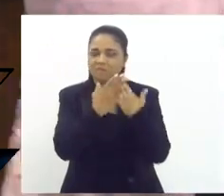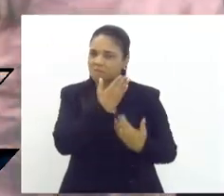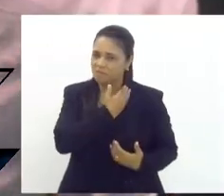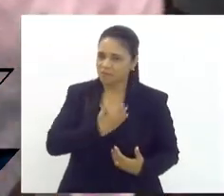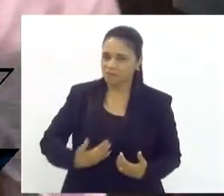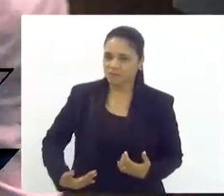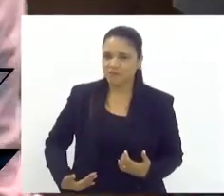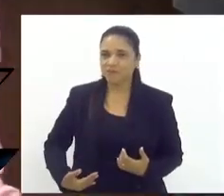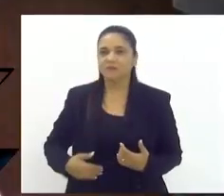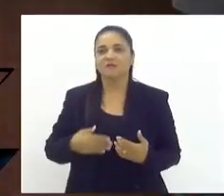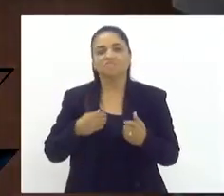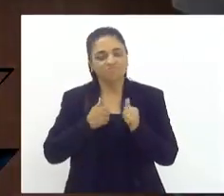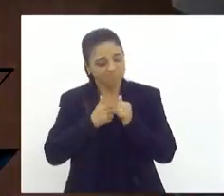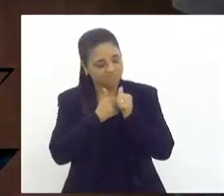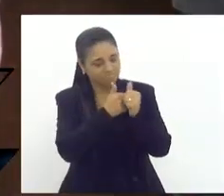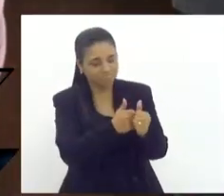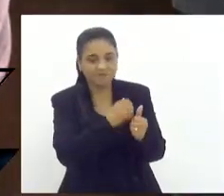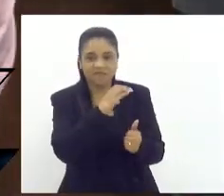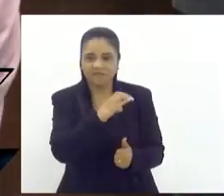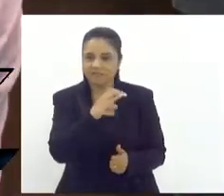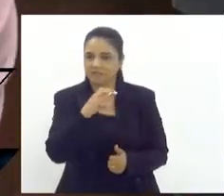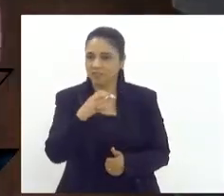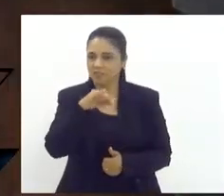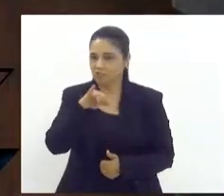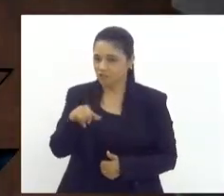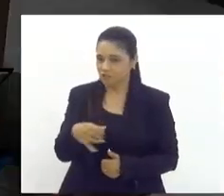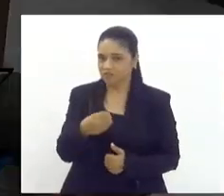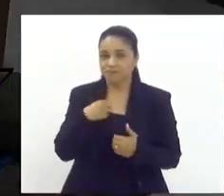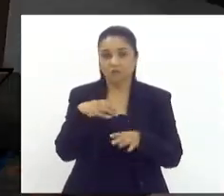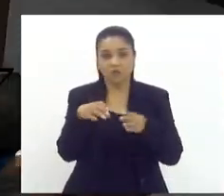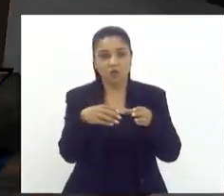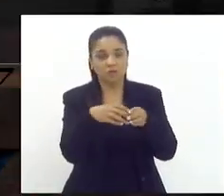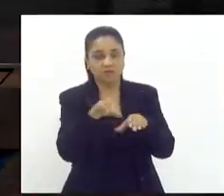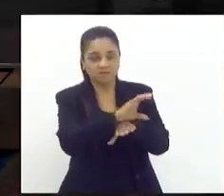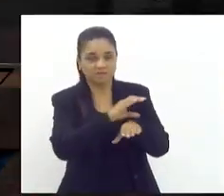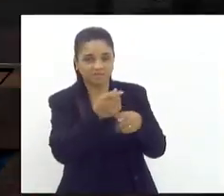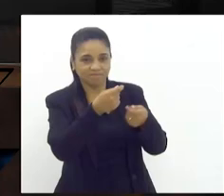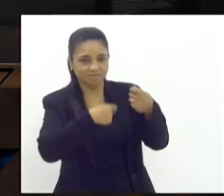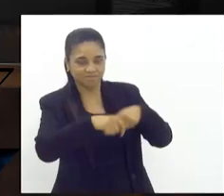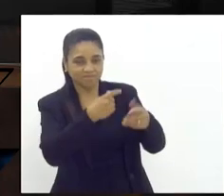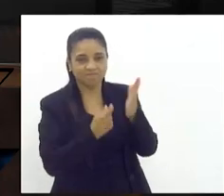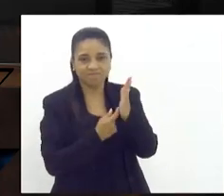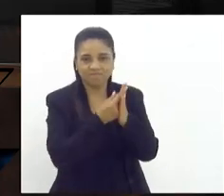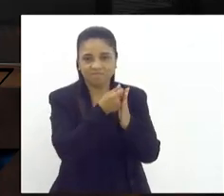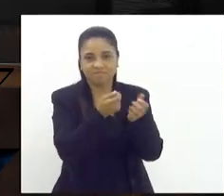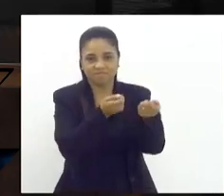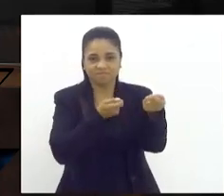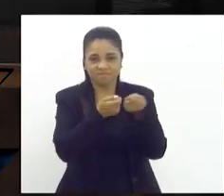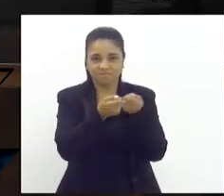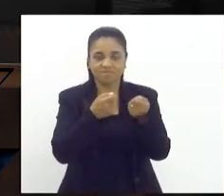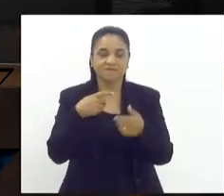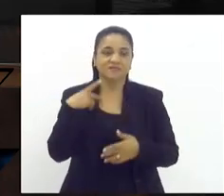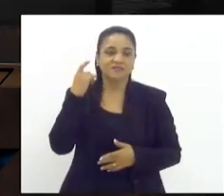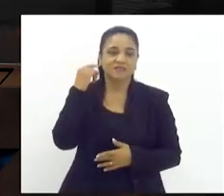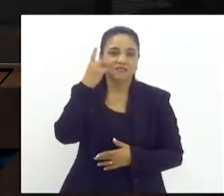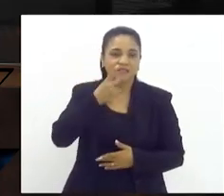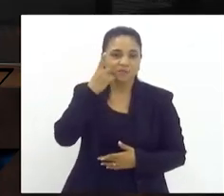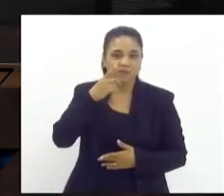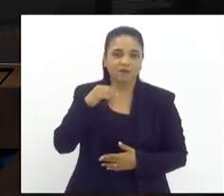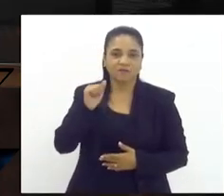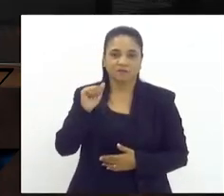parecer favorável tô acompanhando a ccj pela comissão de orçamentos finais fiscalização financeira e controle Deputado André